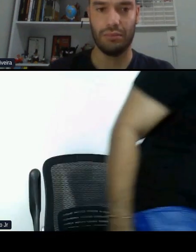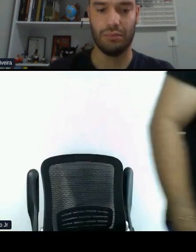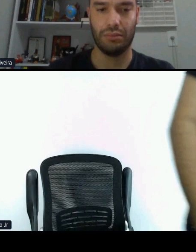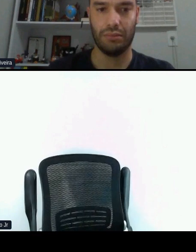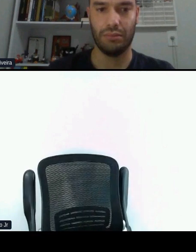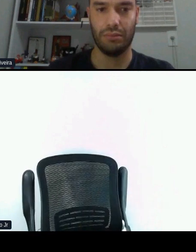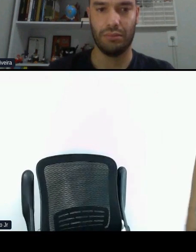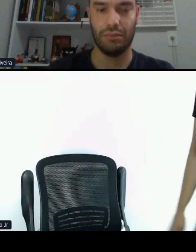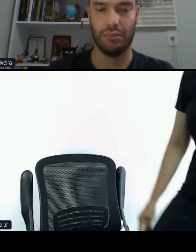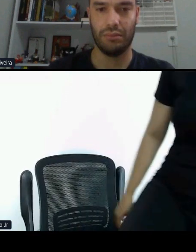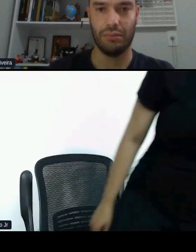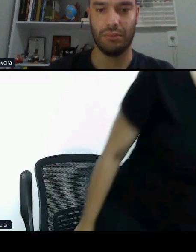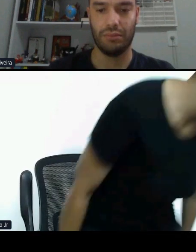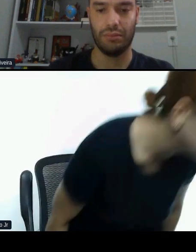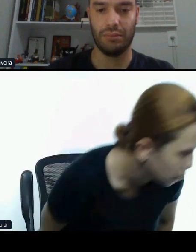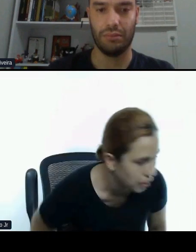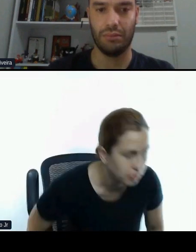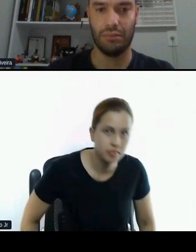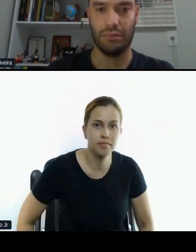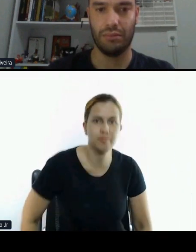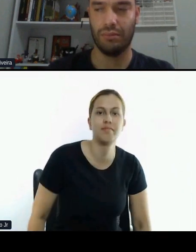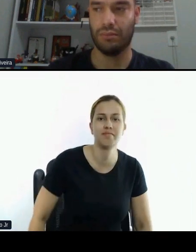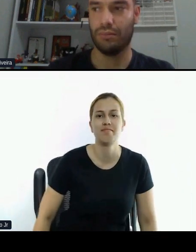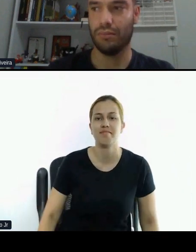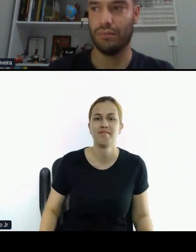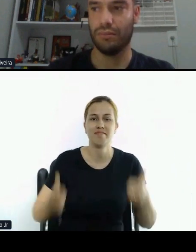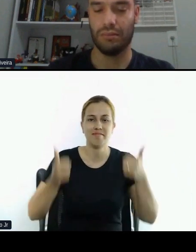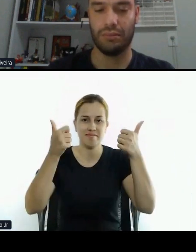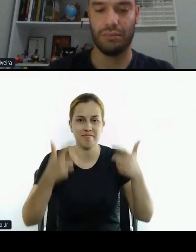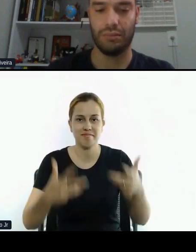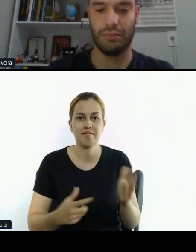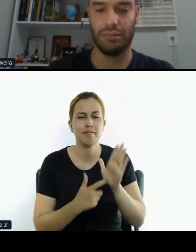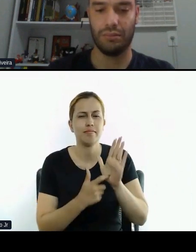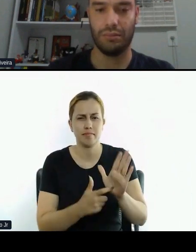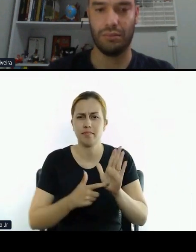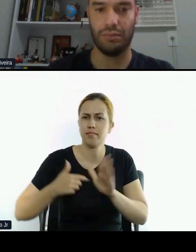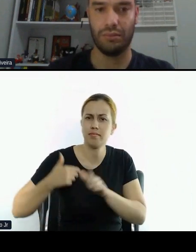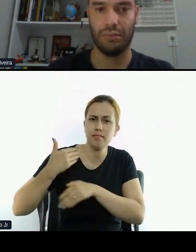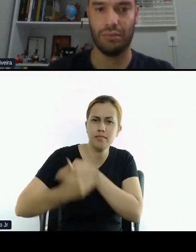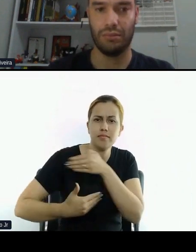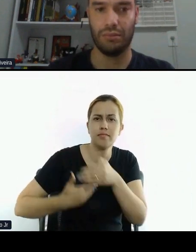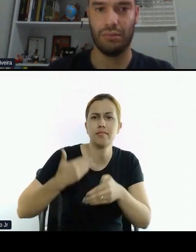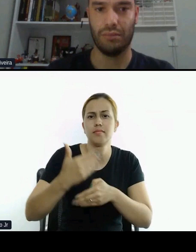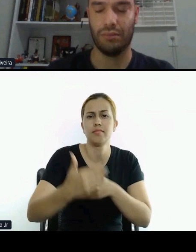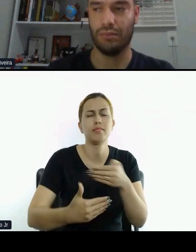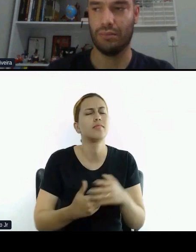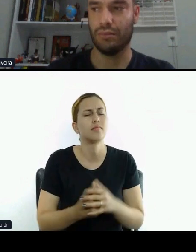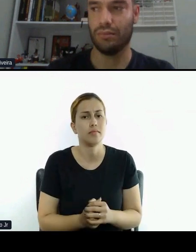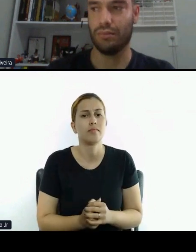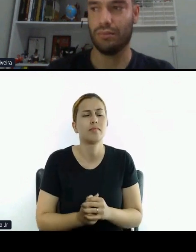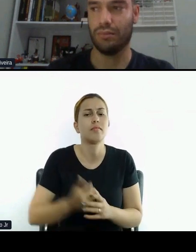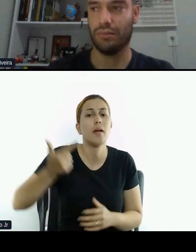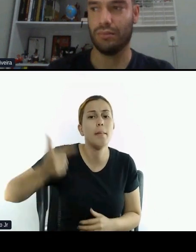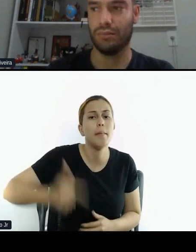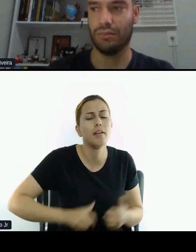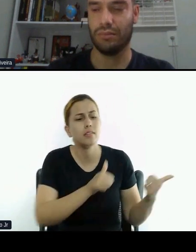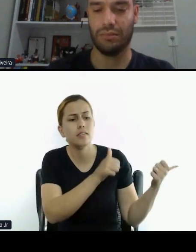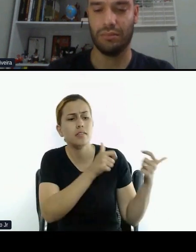Eu dando continuidade ao que você falou aí, Rafael, eu vou um pouquinho mais além e digo o seguinte, que